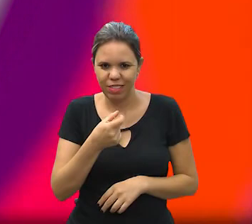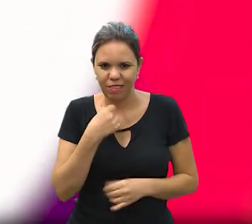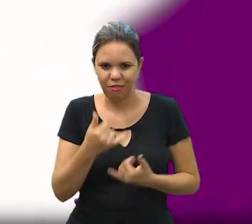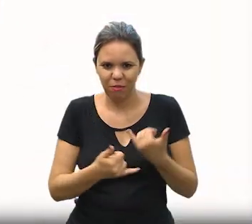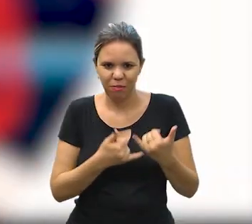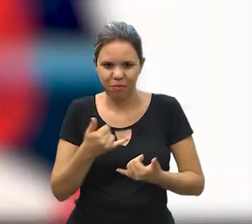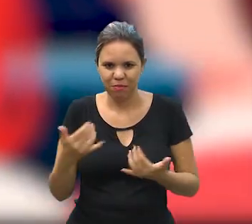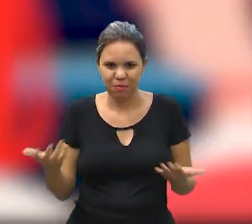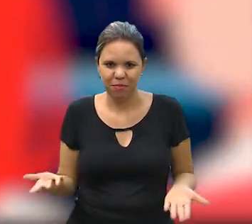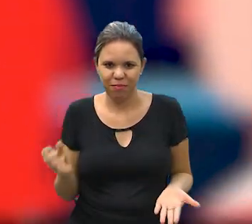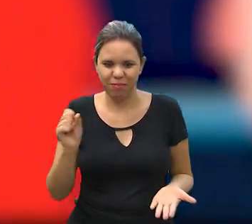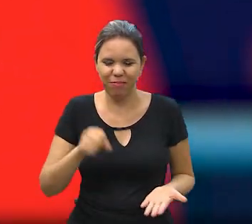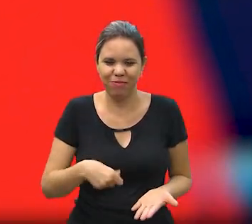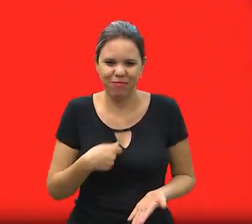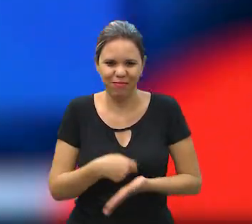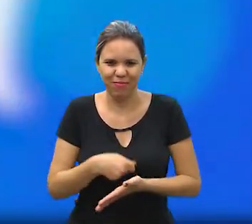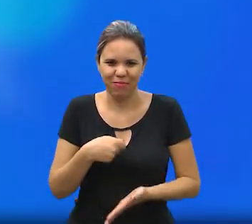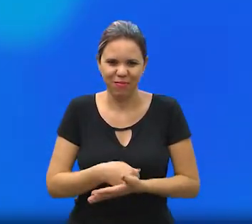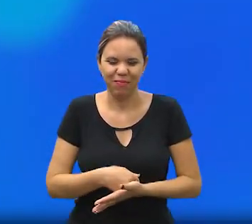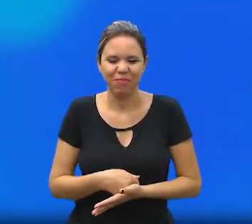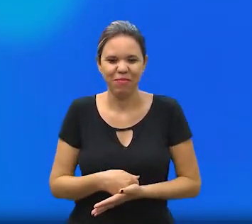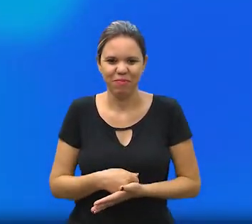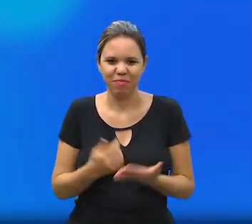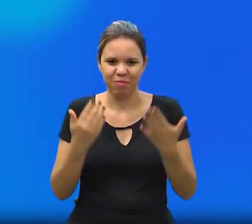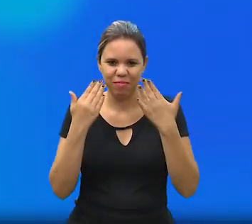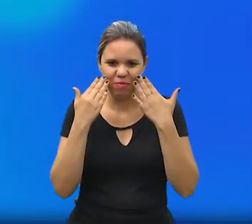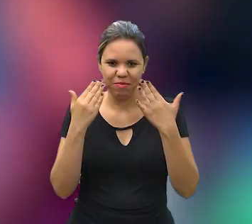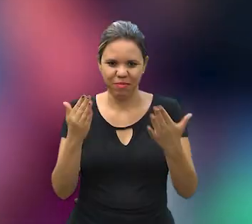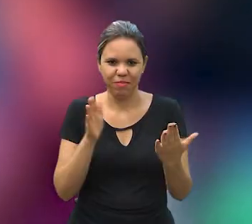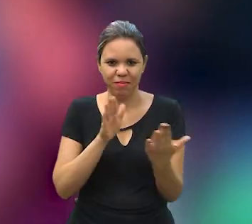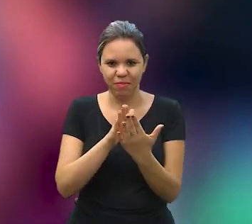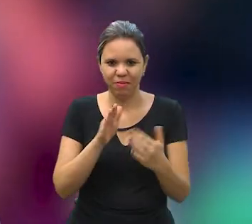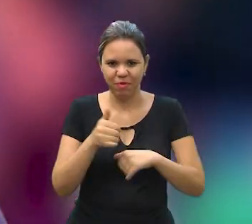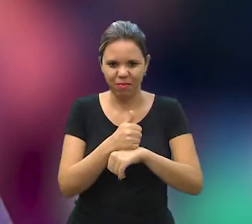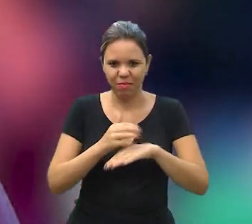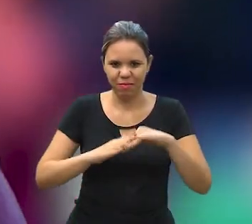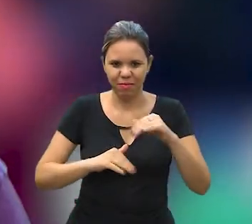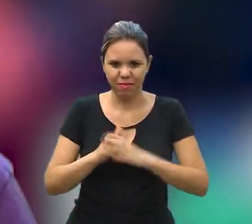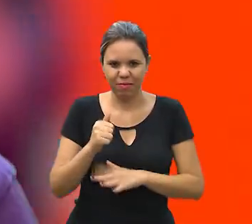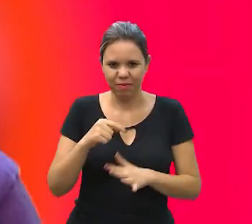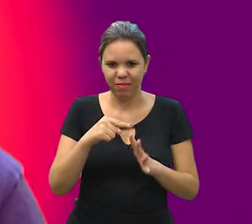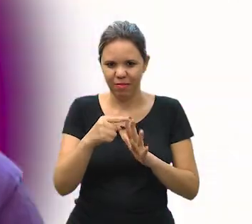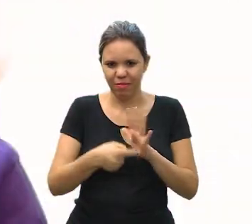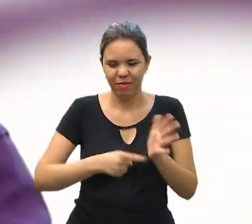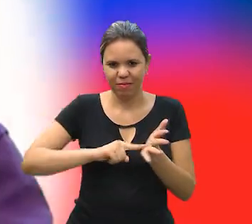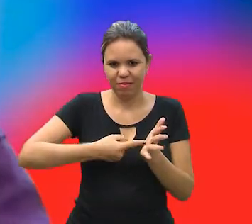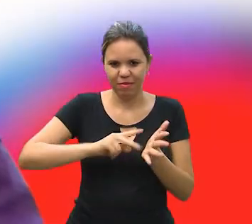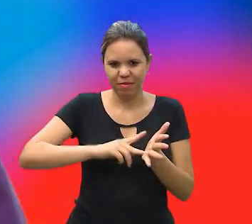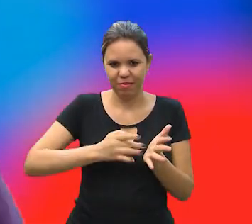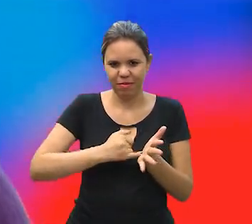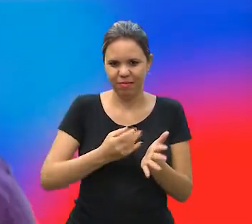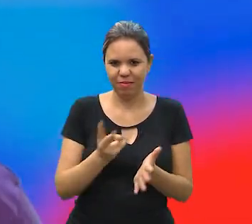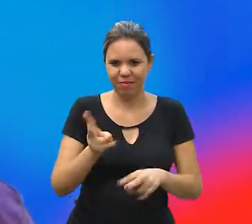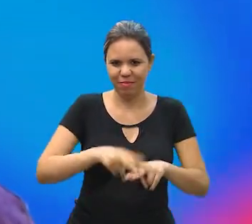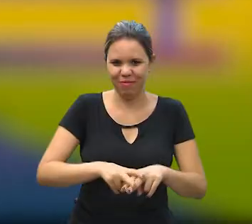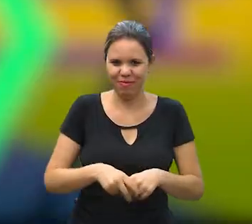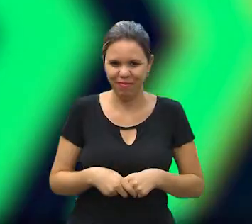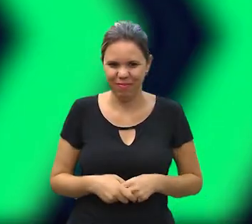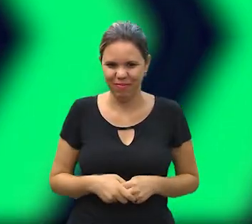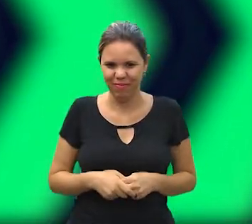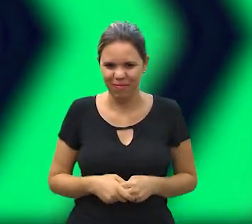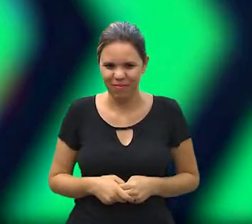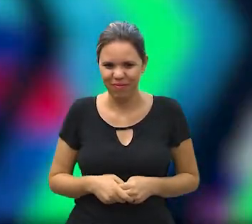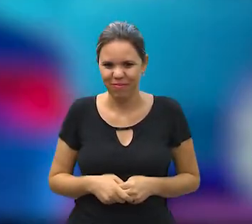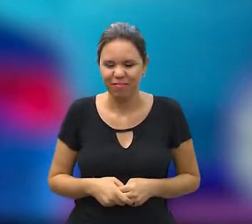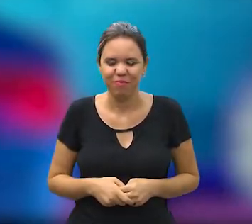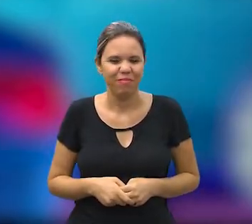infame. E aí sim, né, você é obrigado a encarar um papiloscopista e ser fichado para sempre. Mas